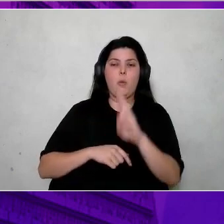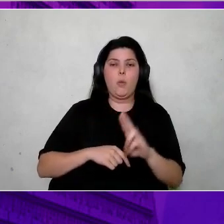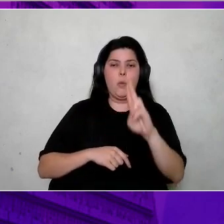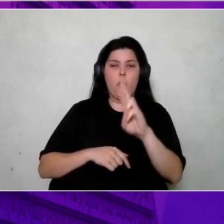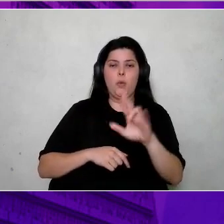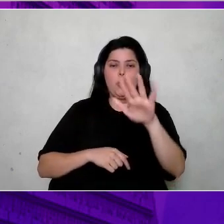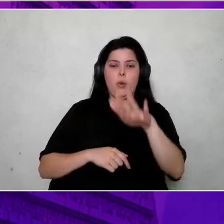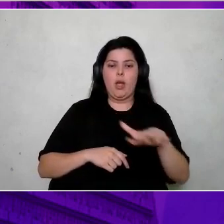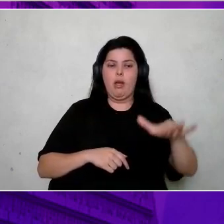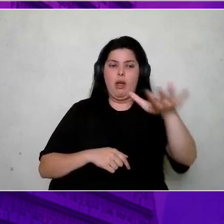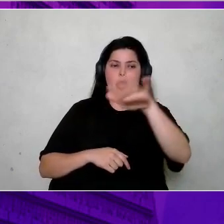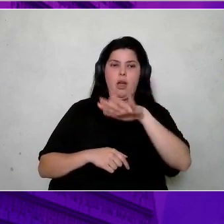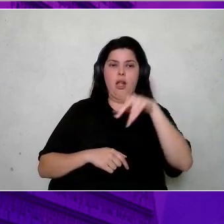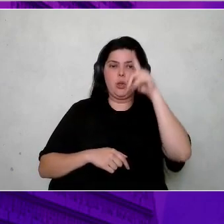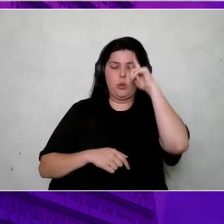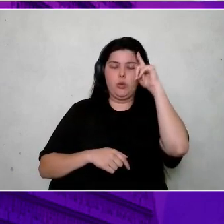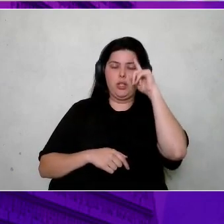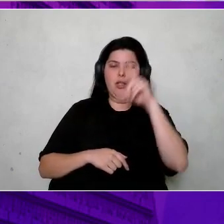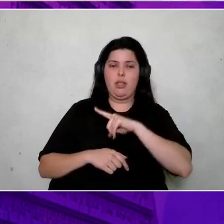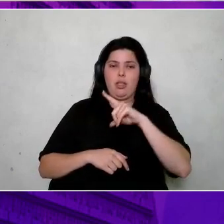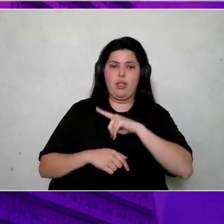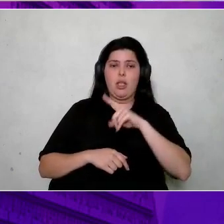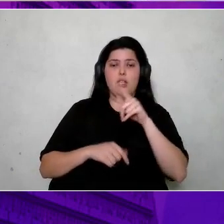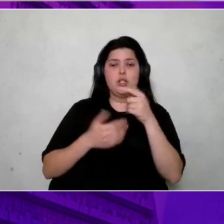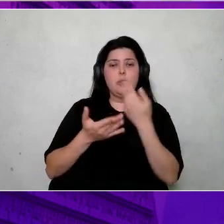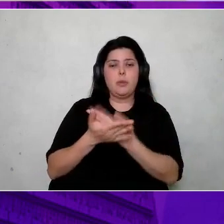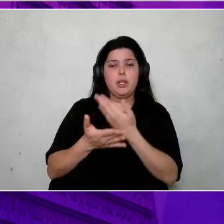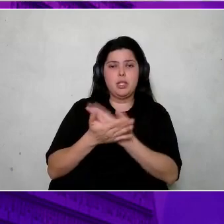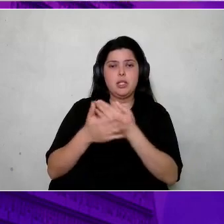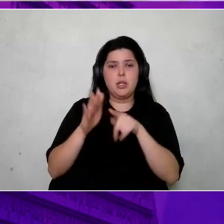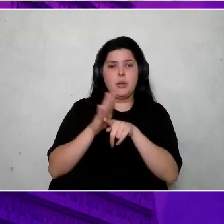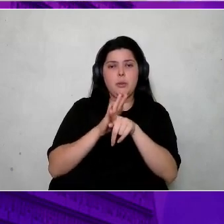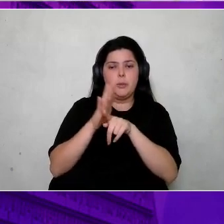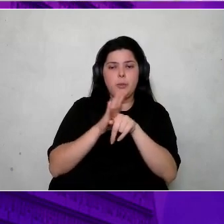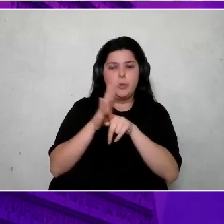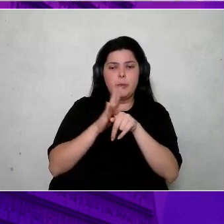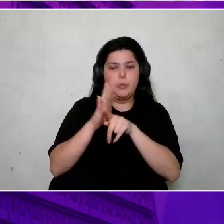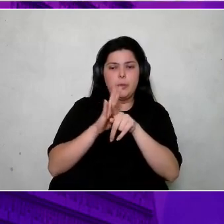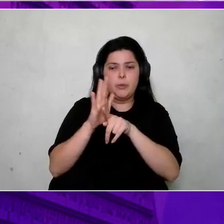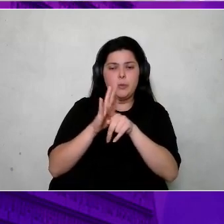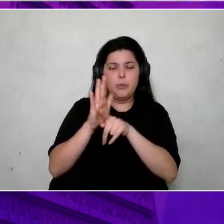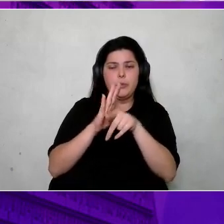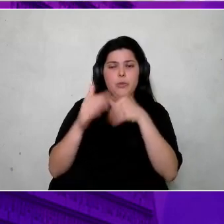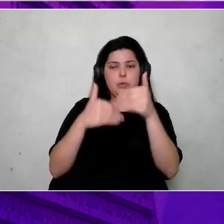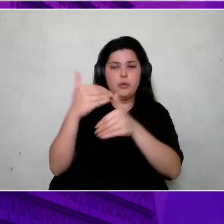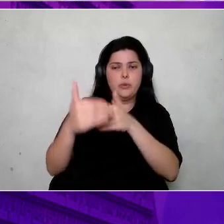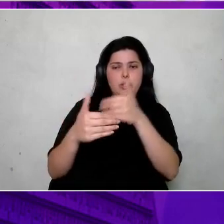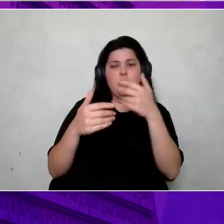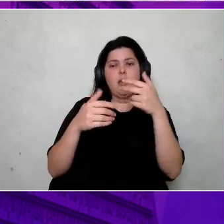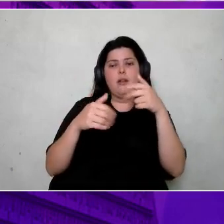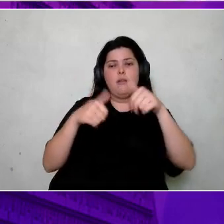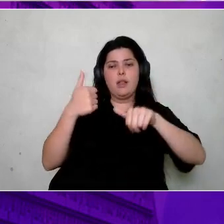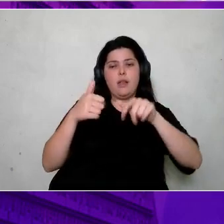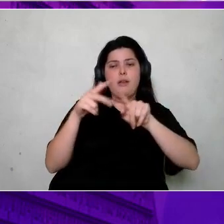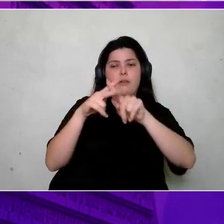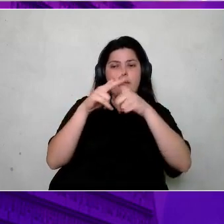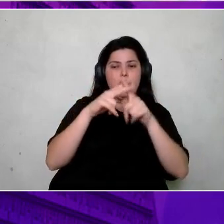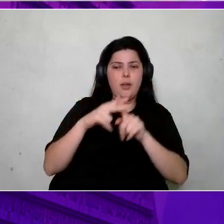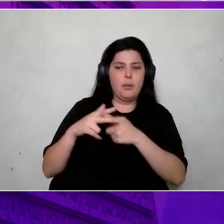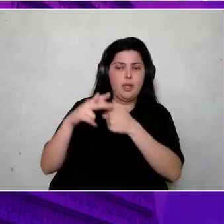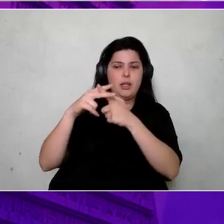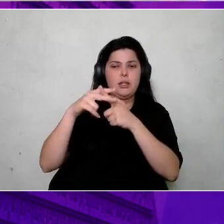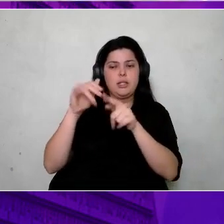verdade, quando a gente fez esse estudo e a gente começou a desenvolver, se a gente olhar todas as ferramentas empresariais que são